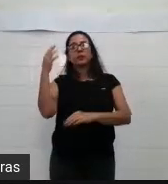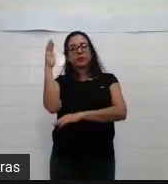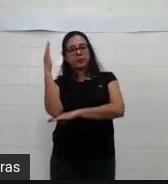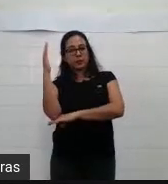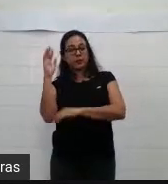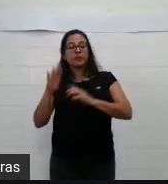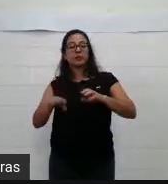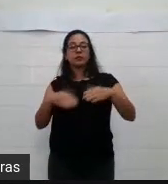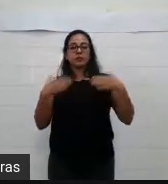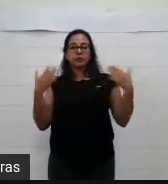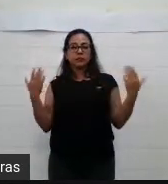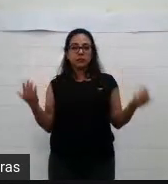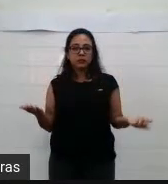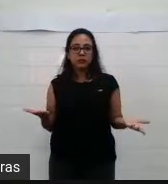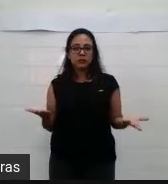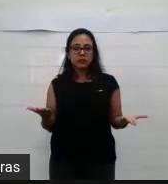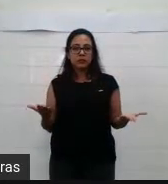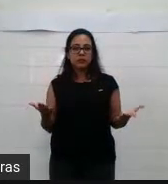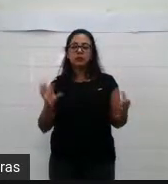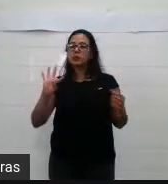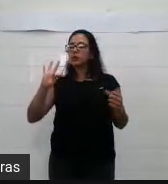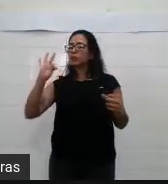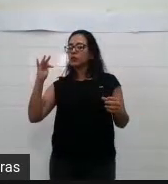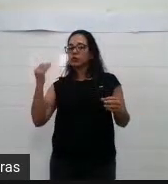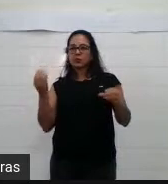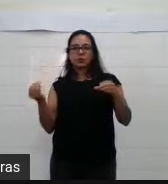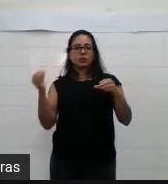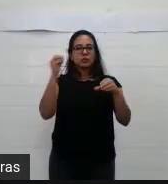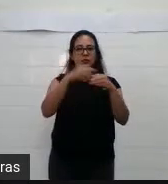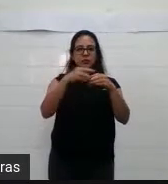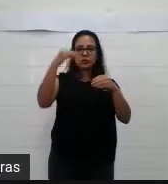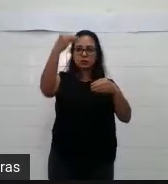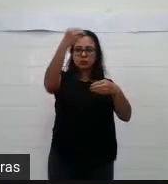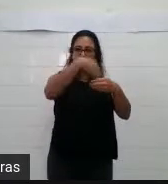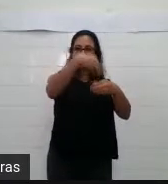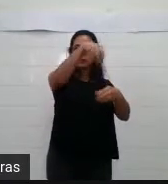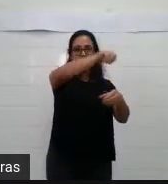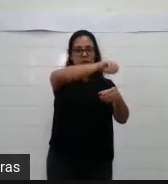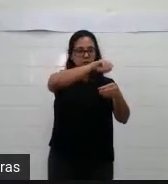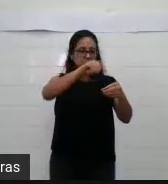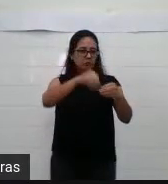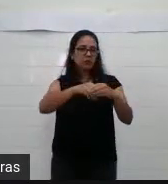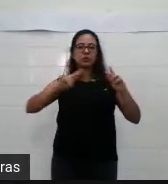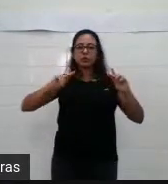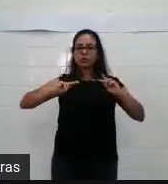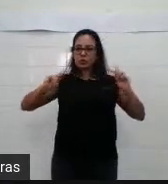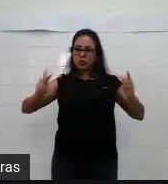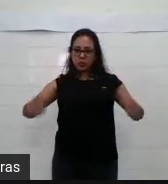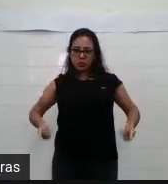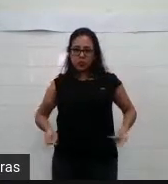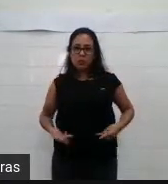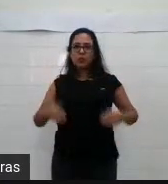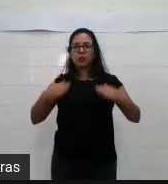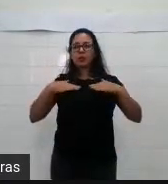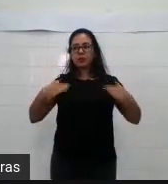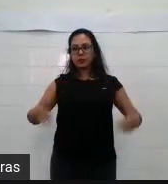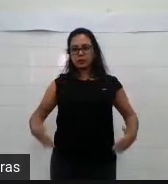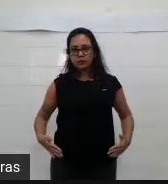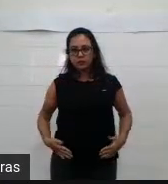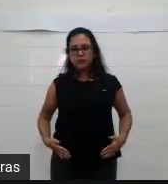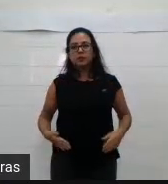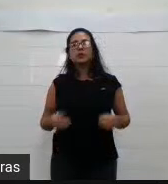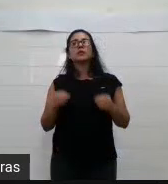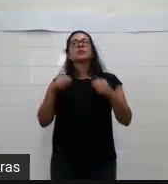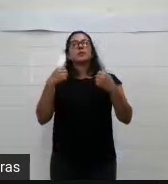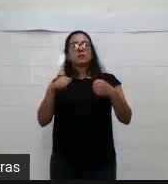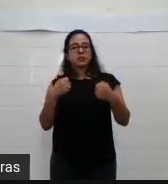forma, mesmo os elementos corpóreos, fisiológicos, eles são atravessados pela